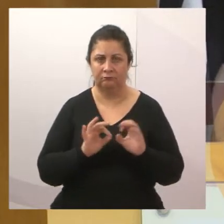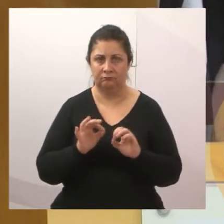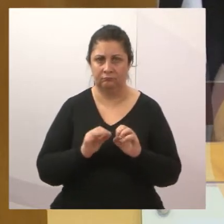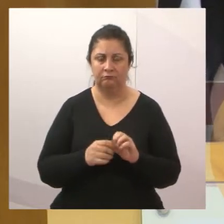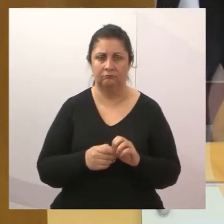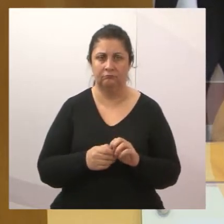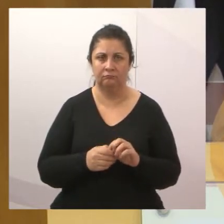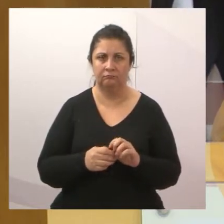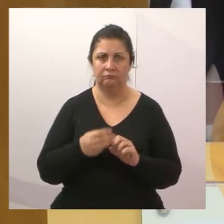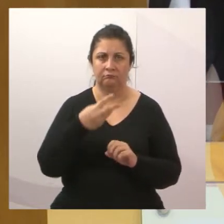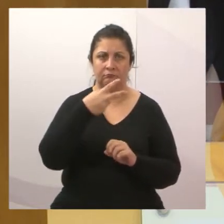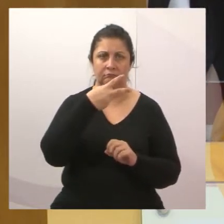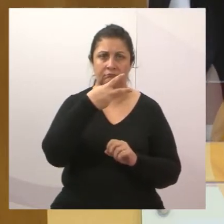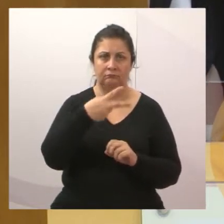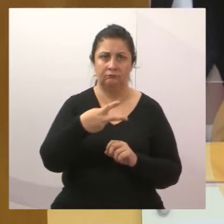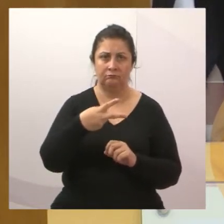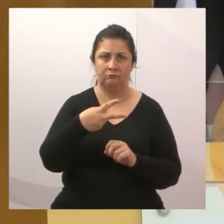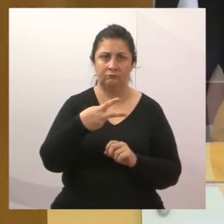investimento